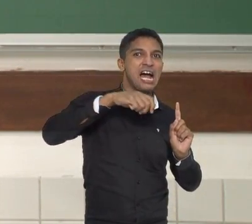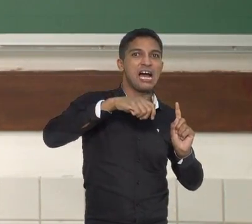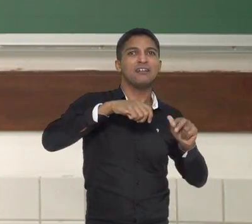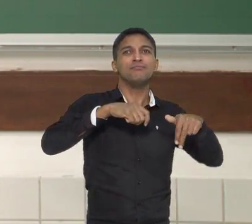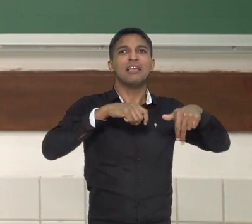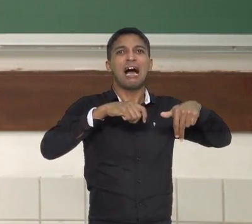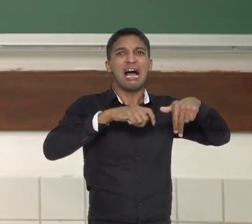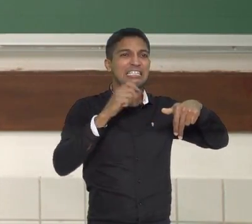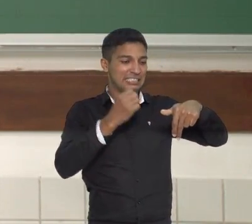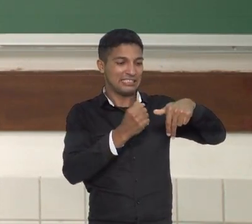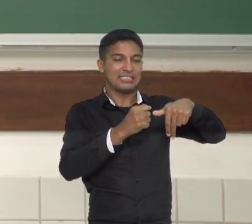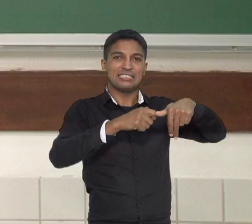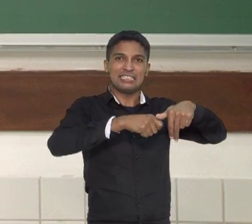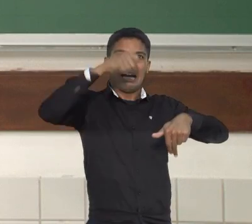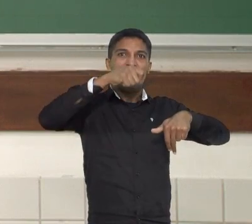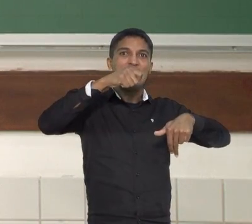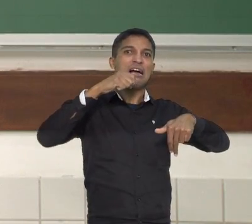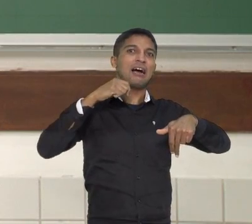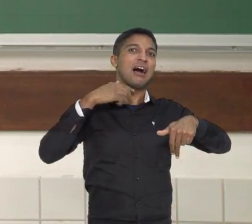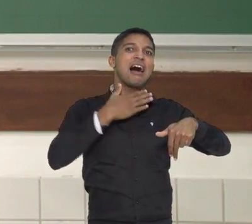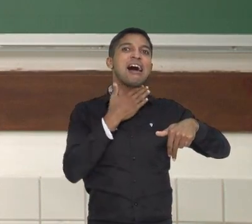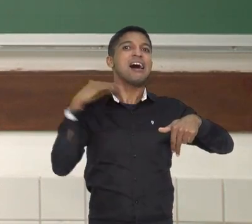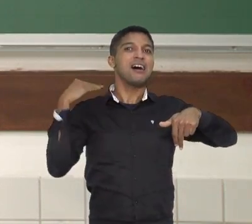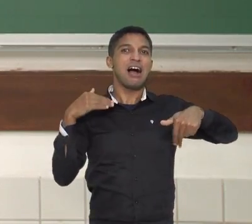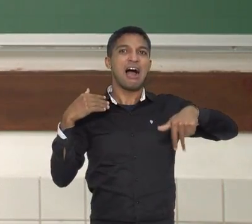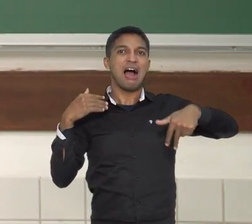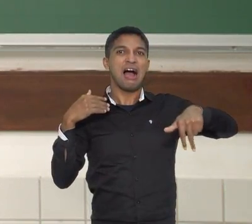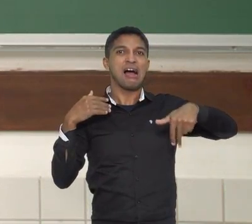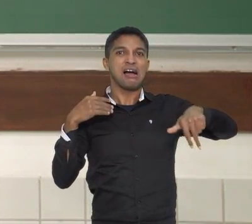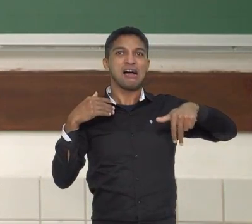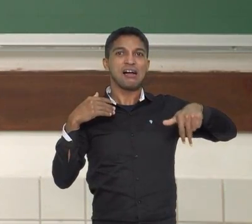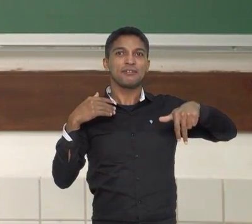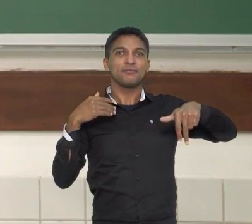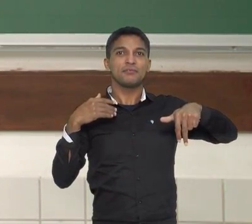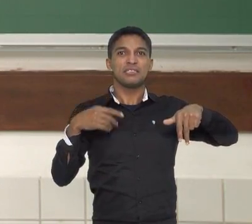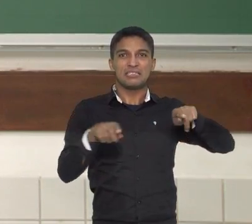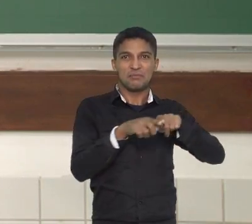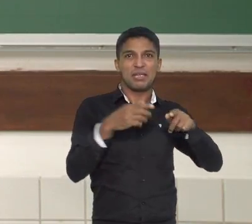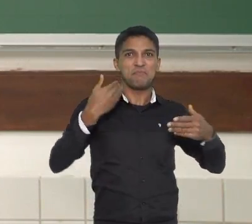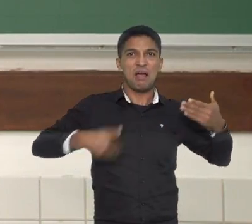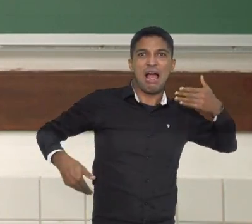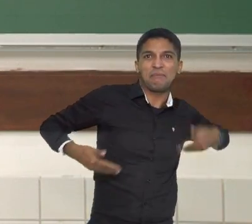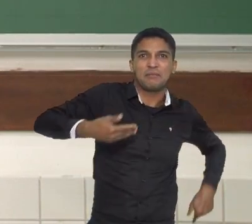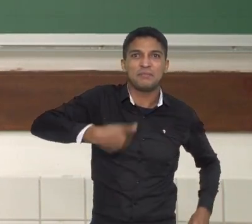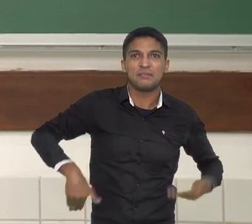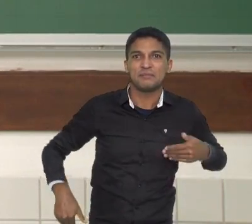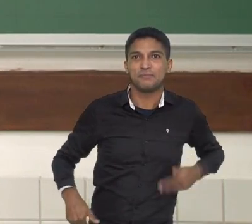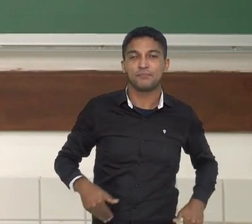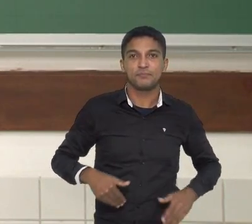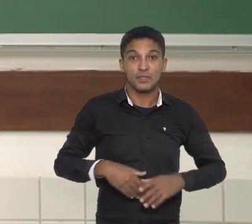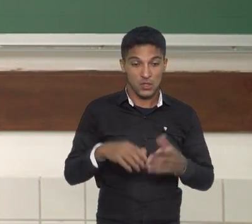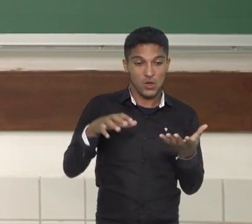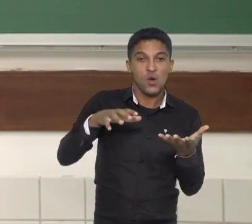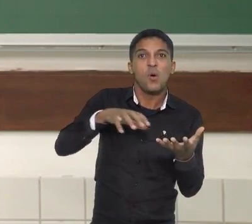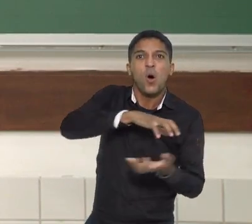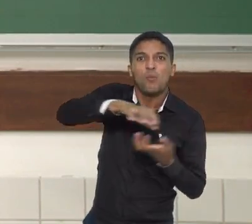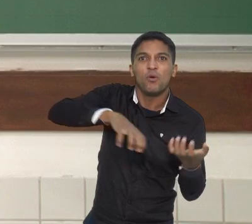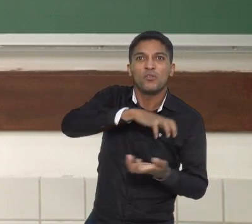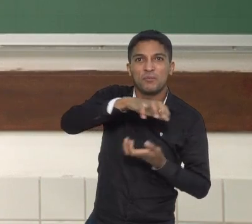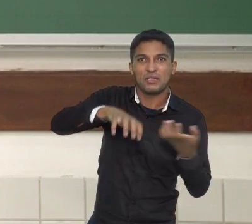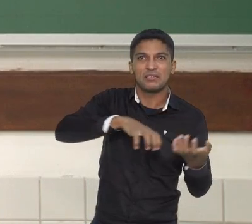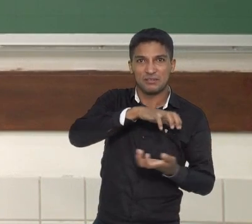dos rebeldes, tá? Que queriam a liberdade, ainda que tardiamente, foi reprimido. Tá? E a exploração